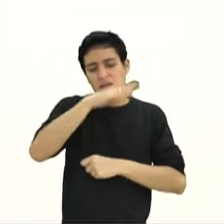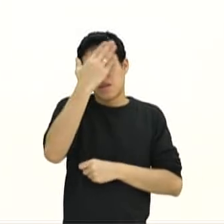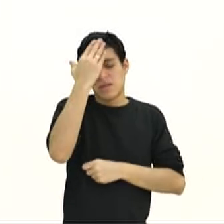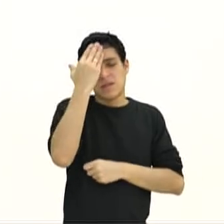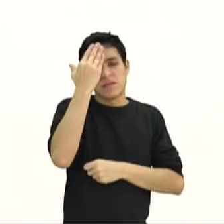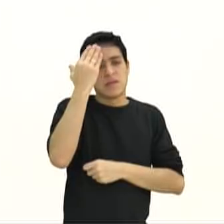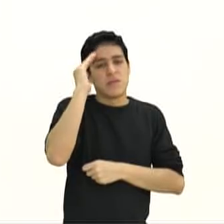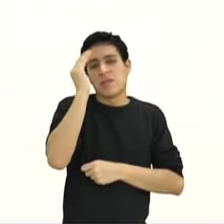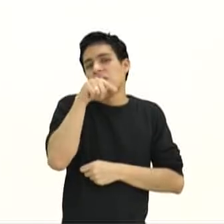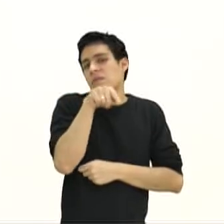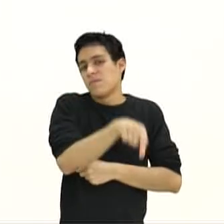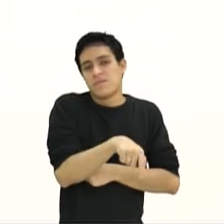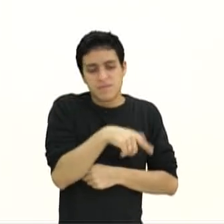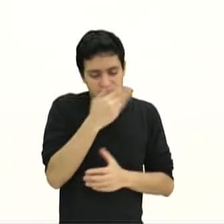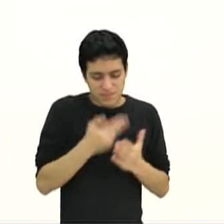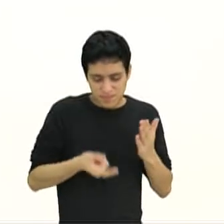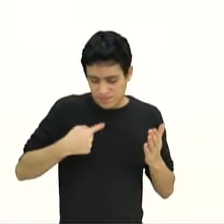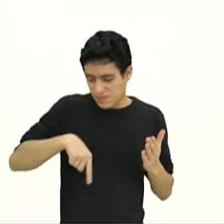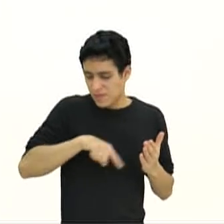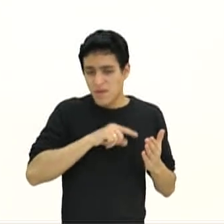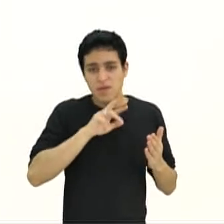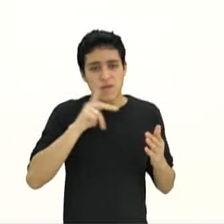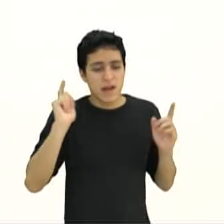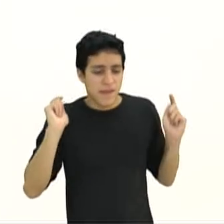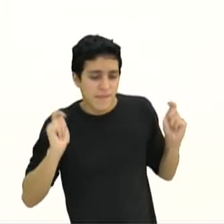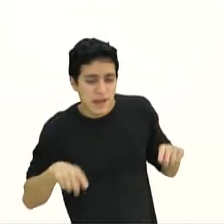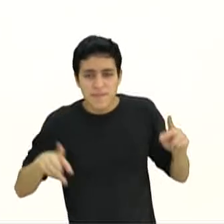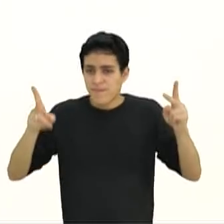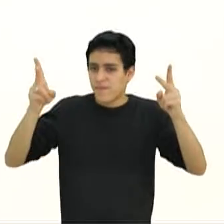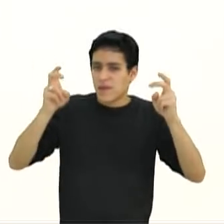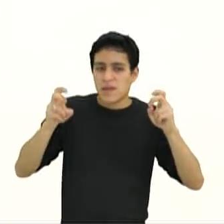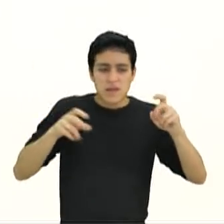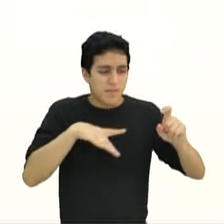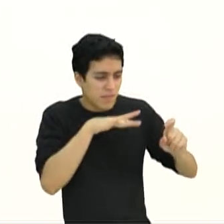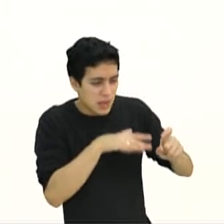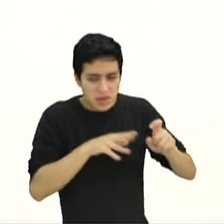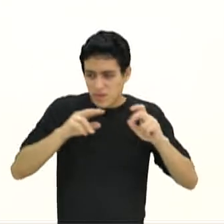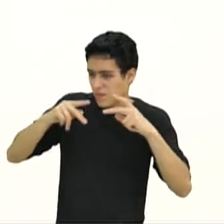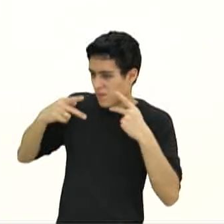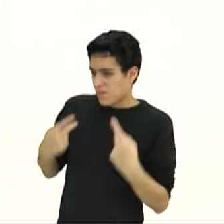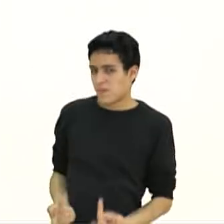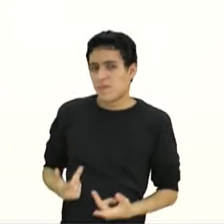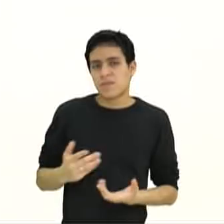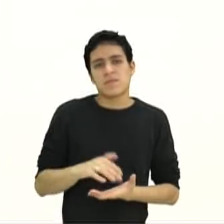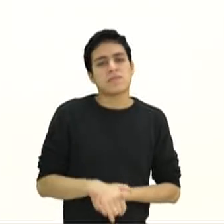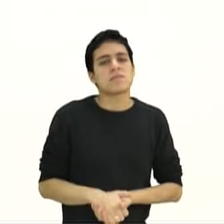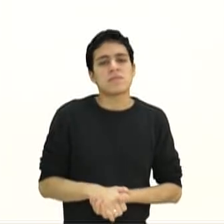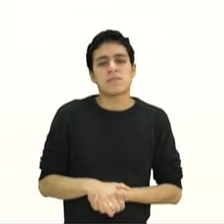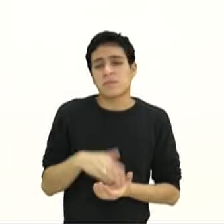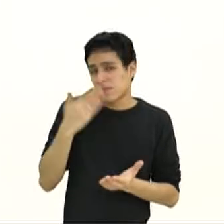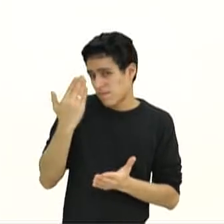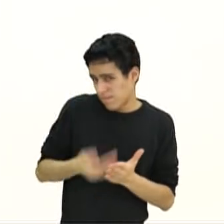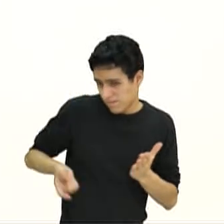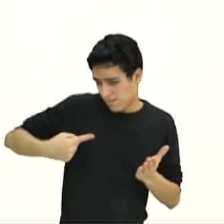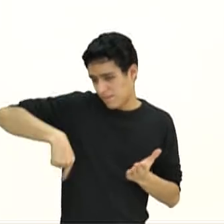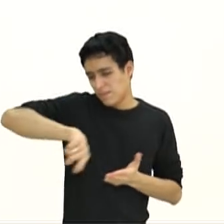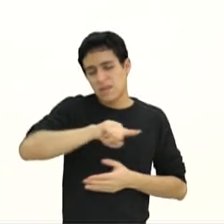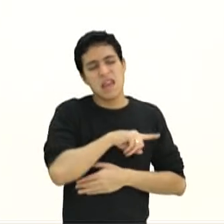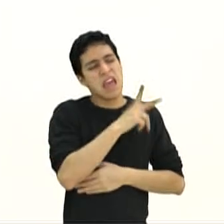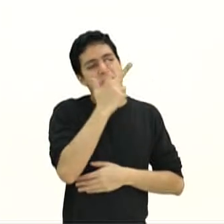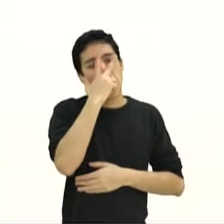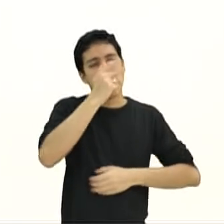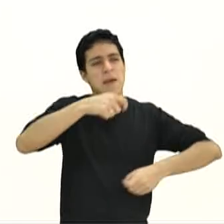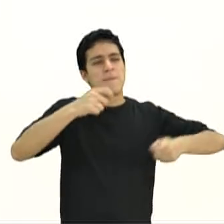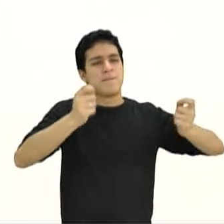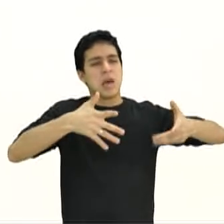isso. Perdemos quando não somos mais capazes de diferenciar um mito do humano. Perdemos quando achamos que a